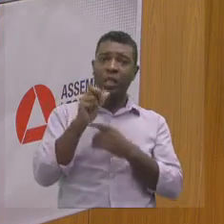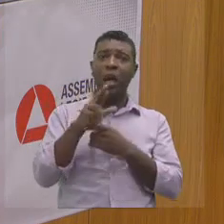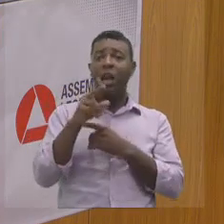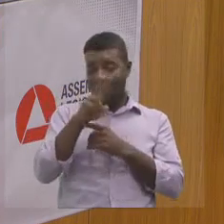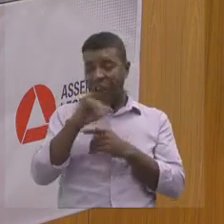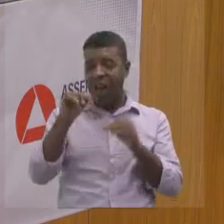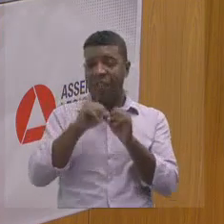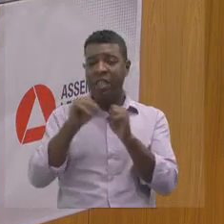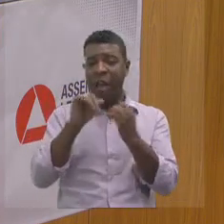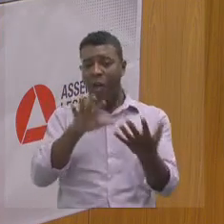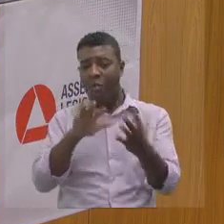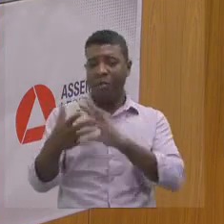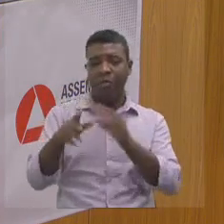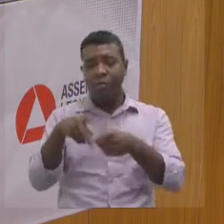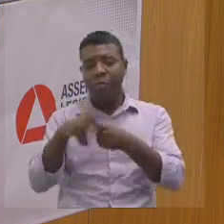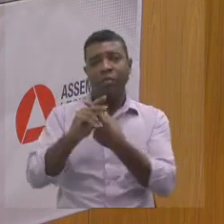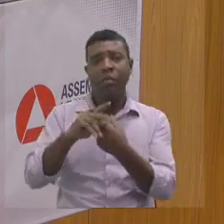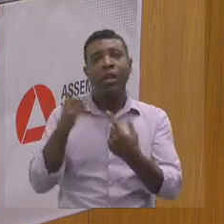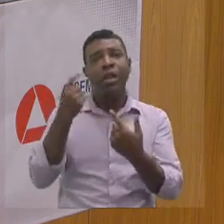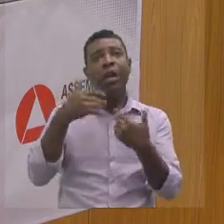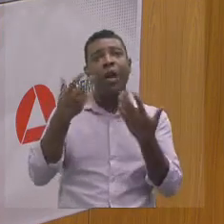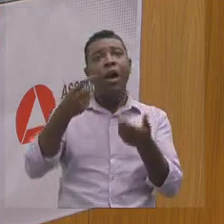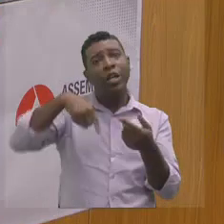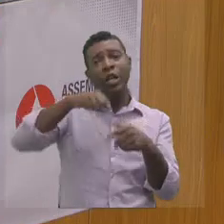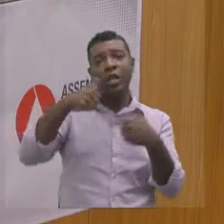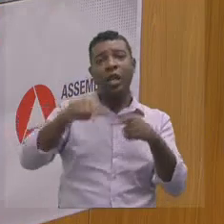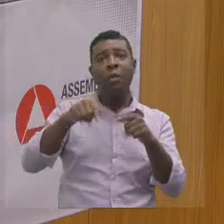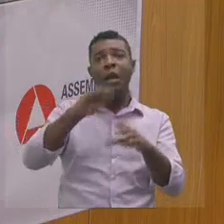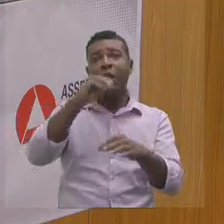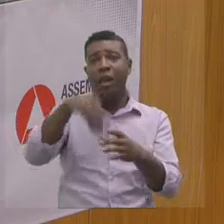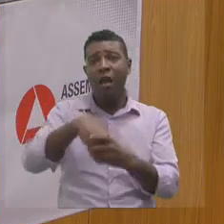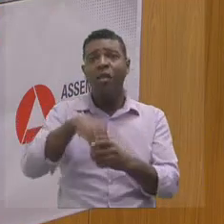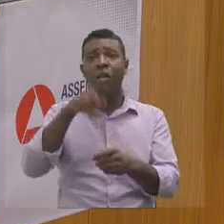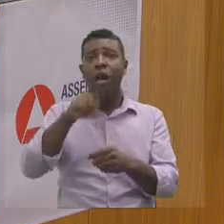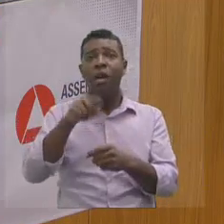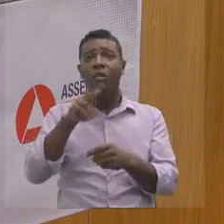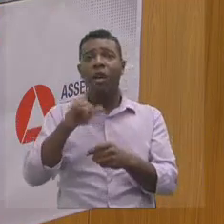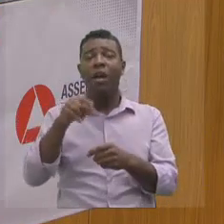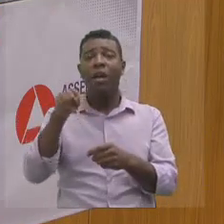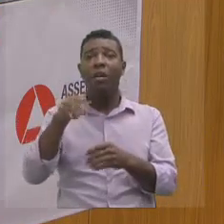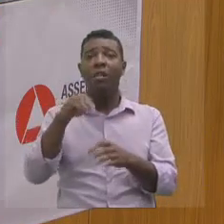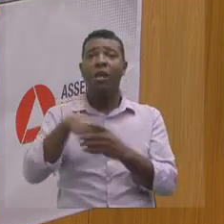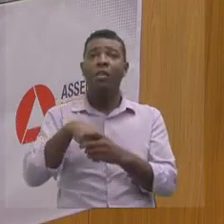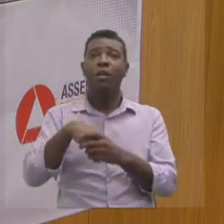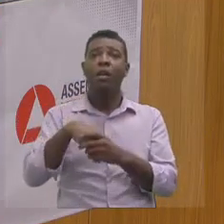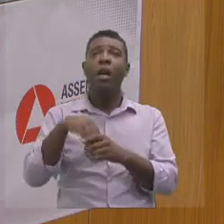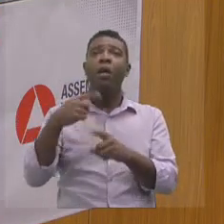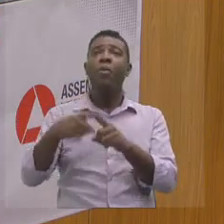enquanto a gente trabalha né Rodrigo na questão do projeto na verdade